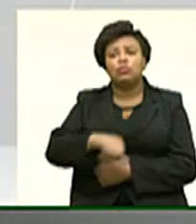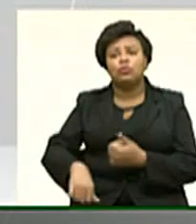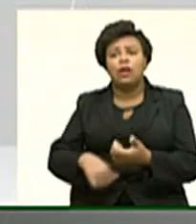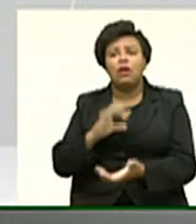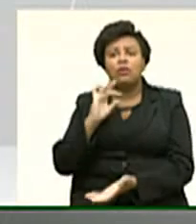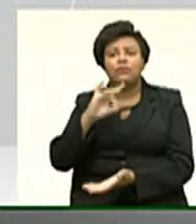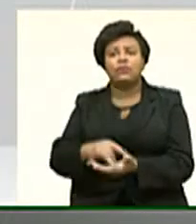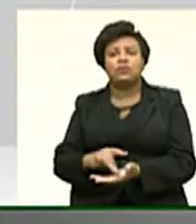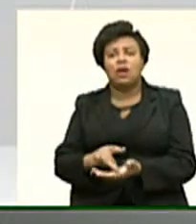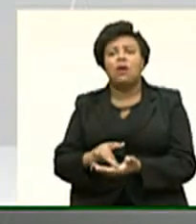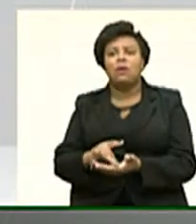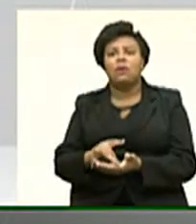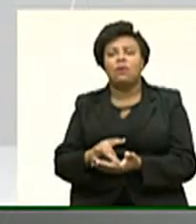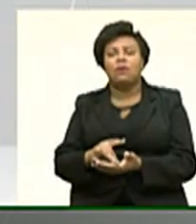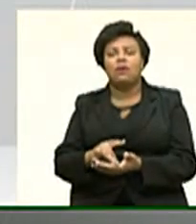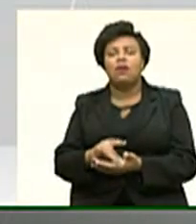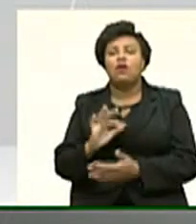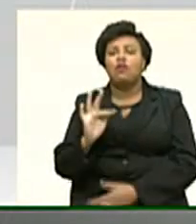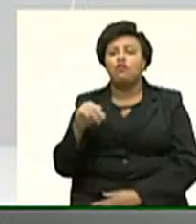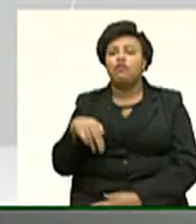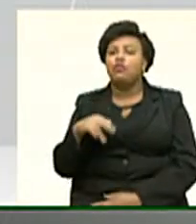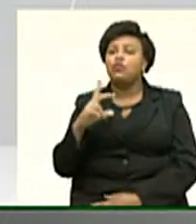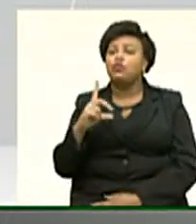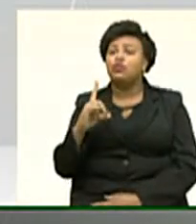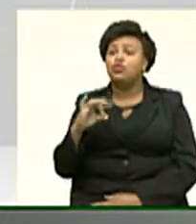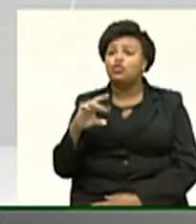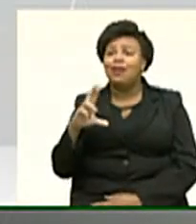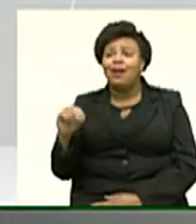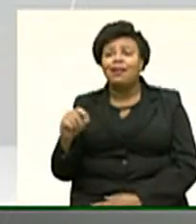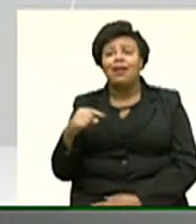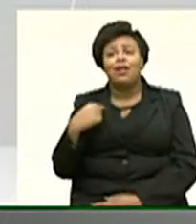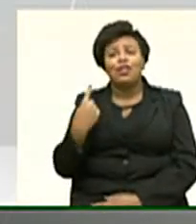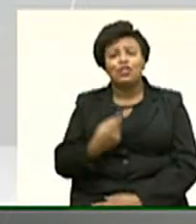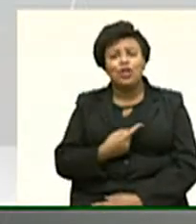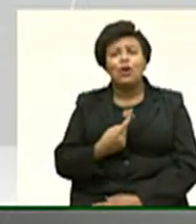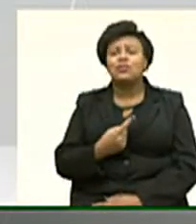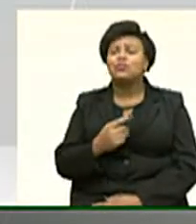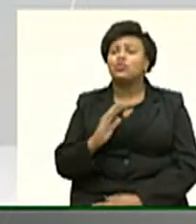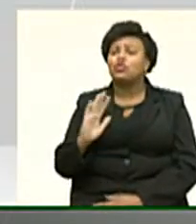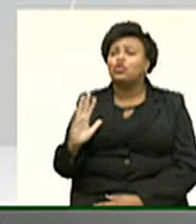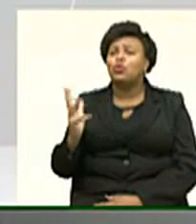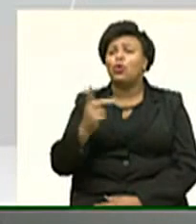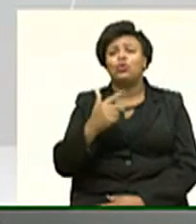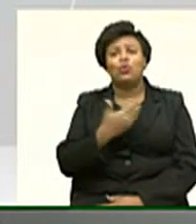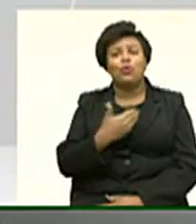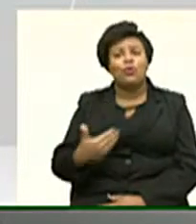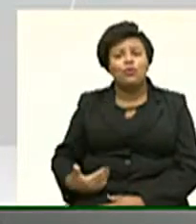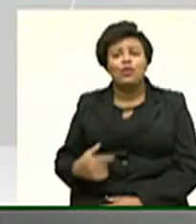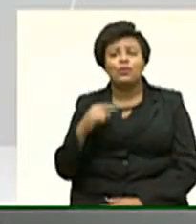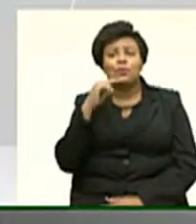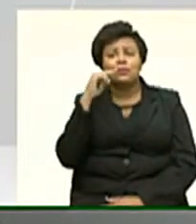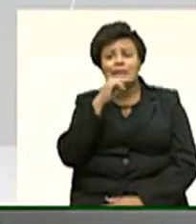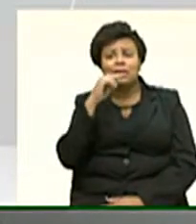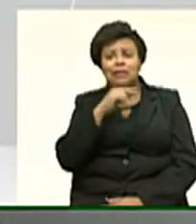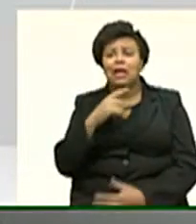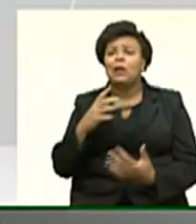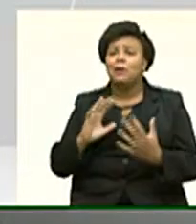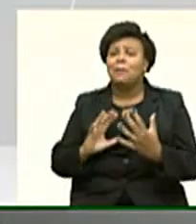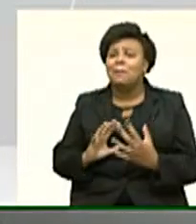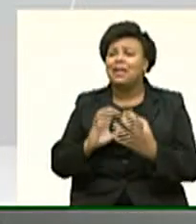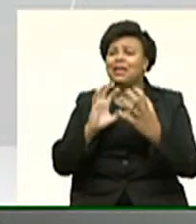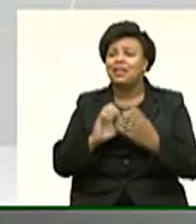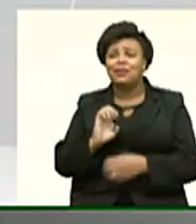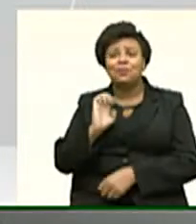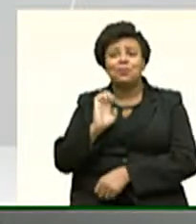fundiária. E nós passamos todo o governo Sartori brigando para o Estado não